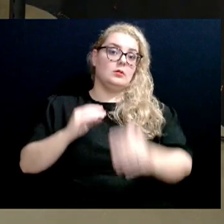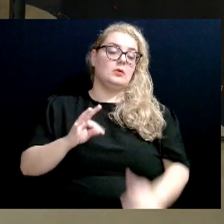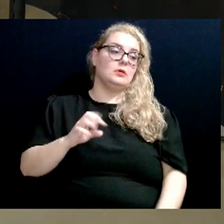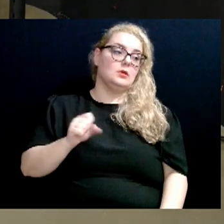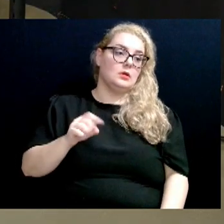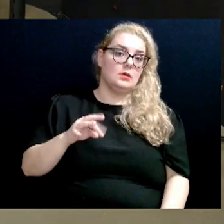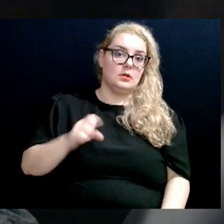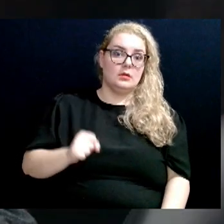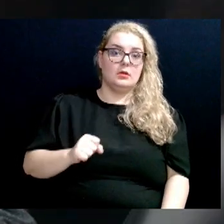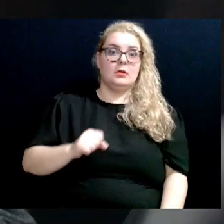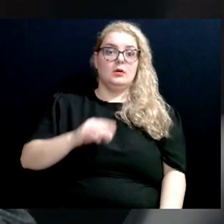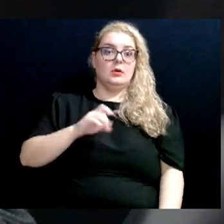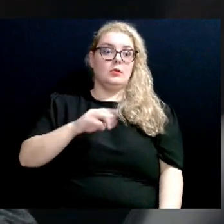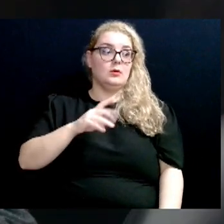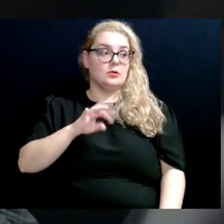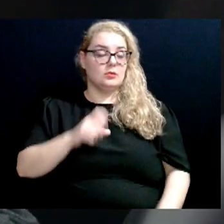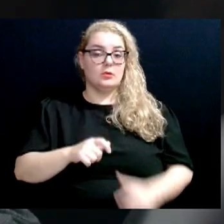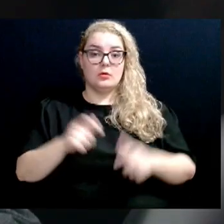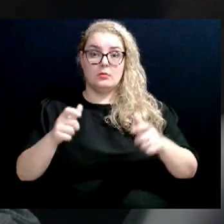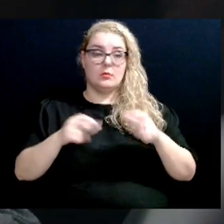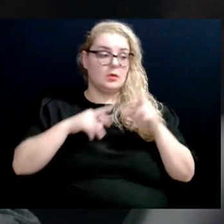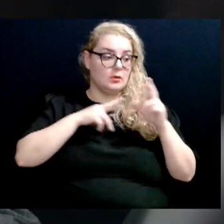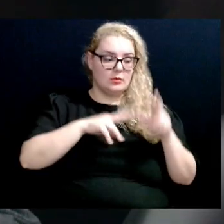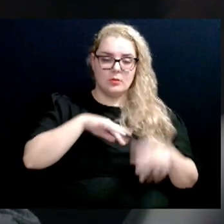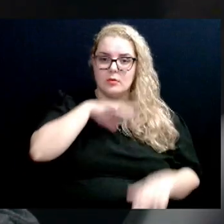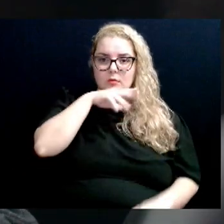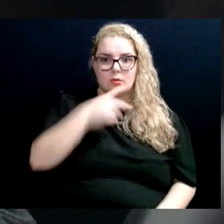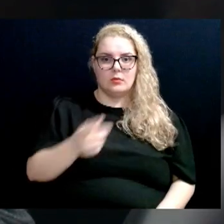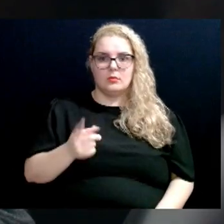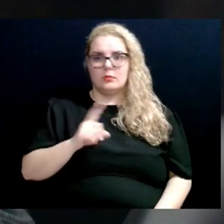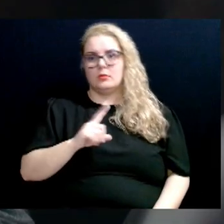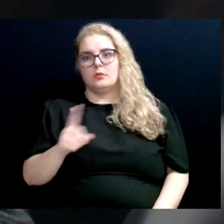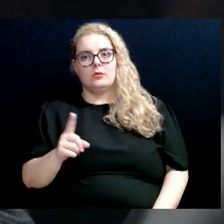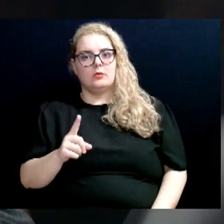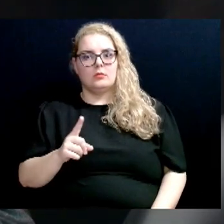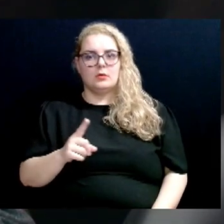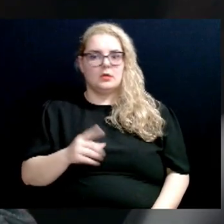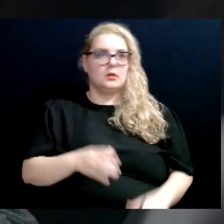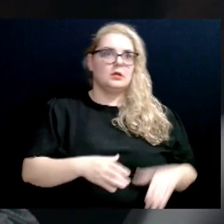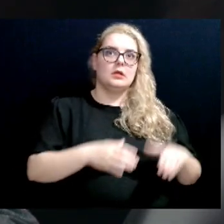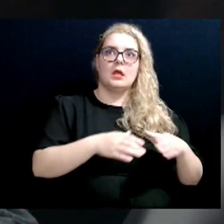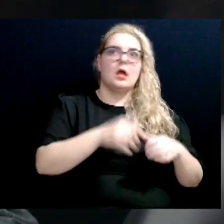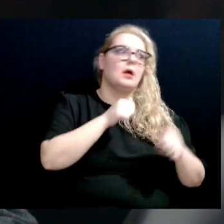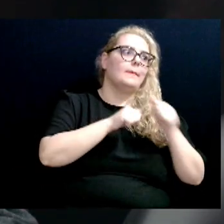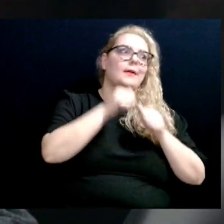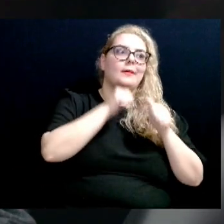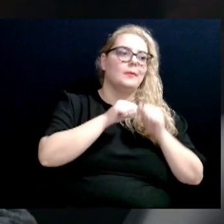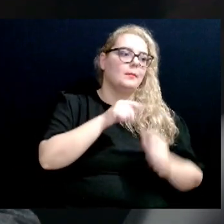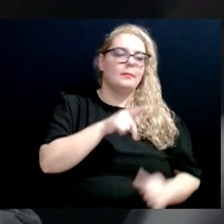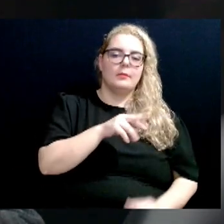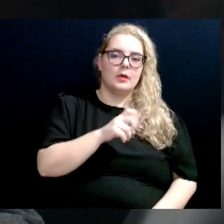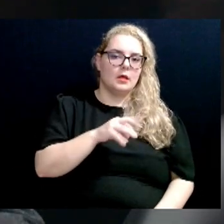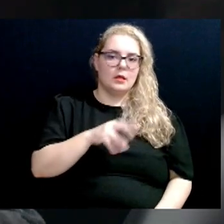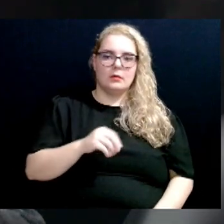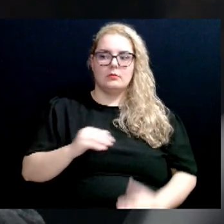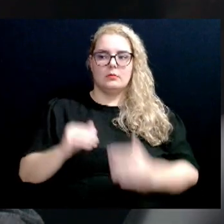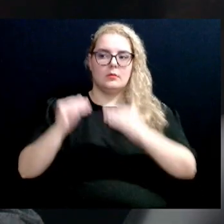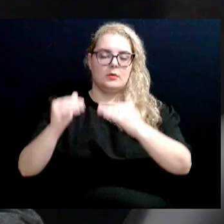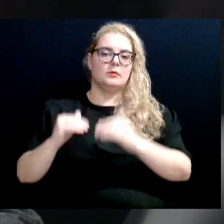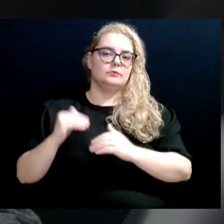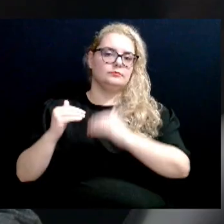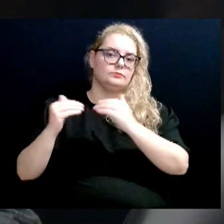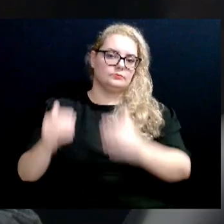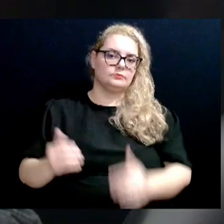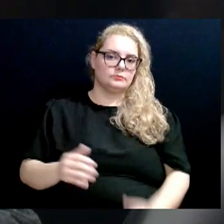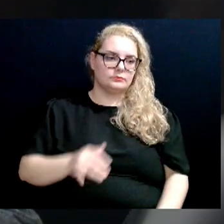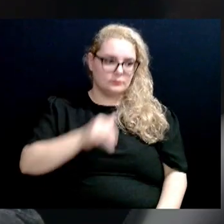ruim. Então não vai ser sacos de pré-treino que vão dar conta de levar essa pessoa até alta performance. Sabe um exemplo